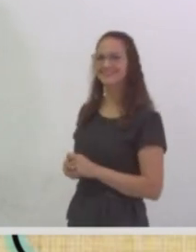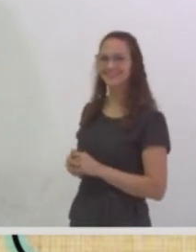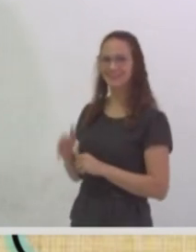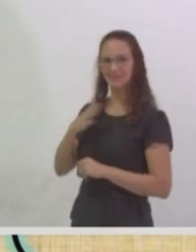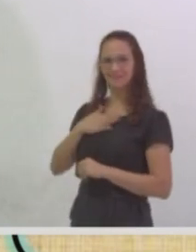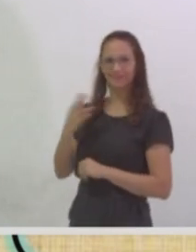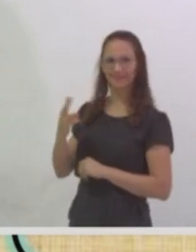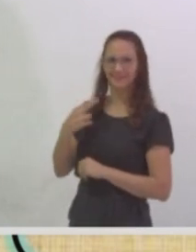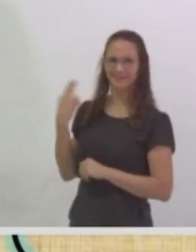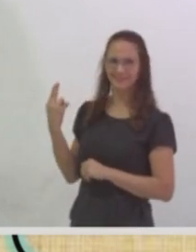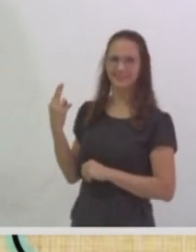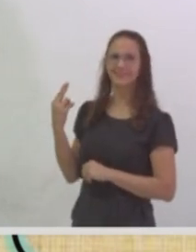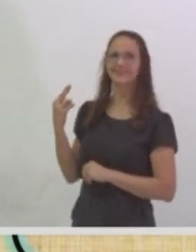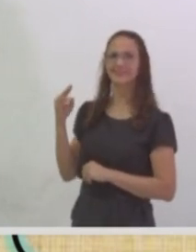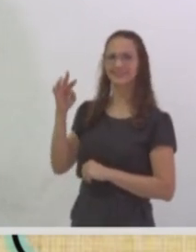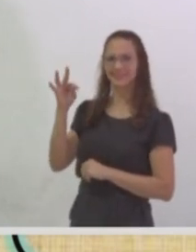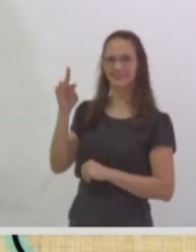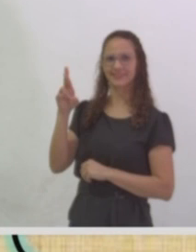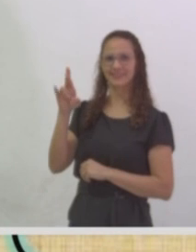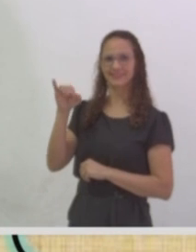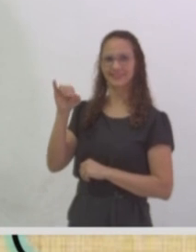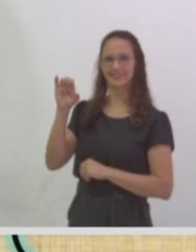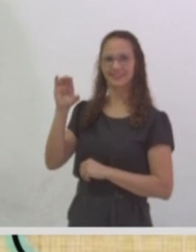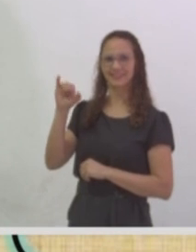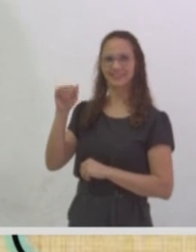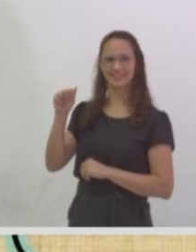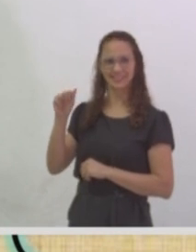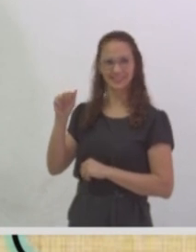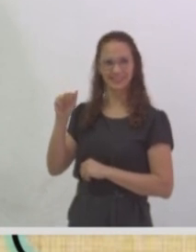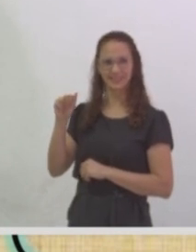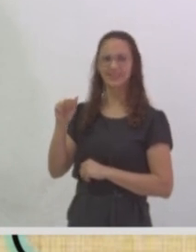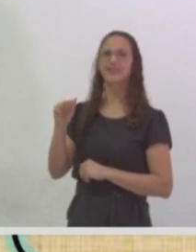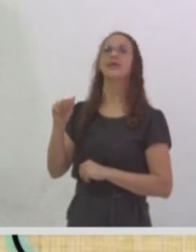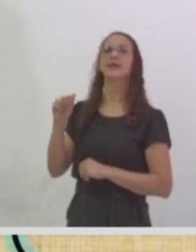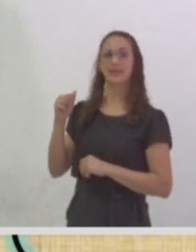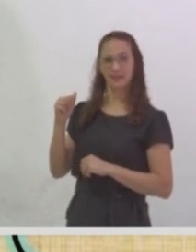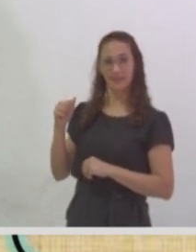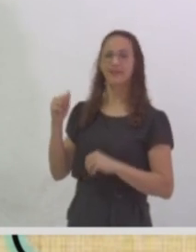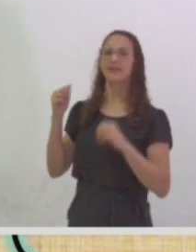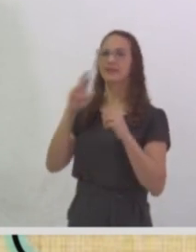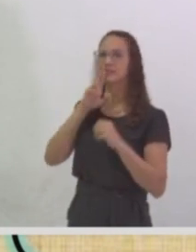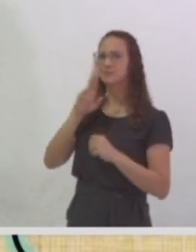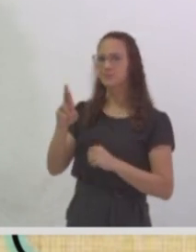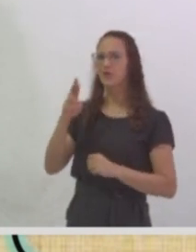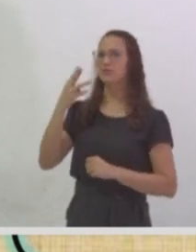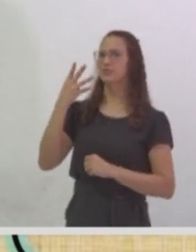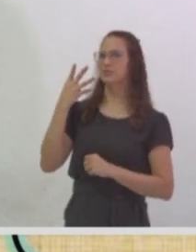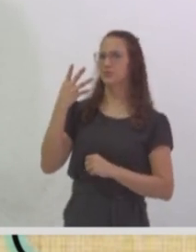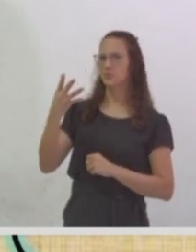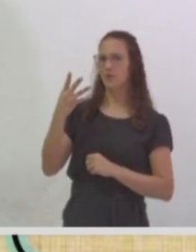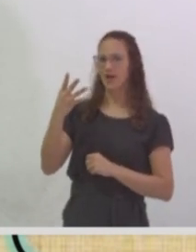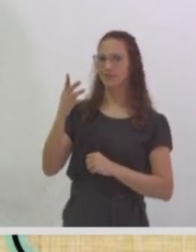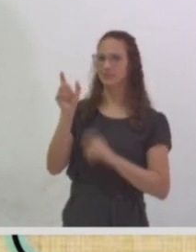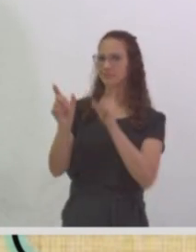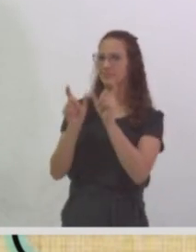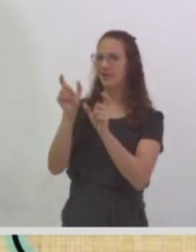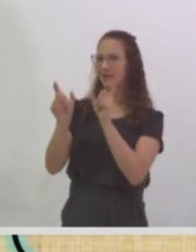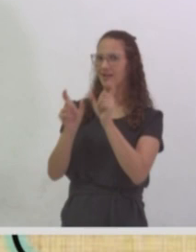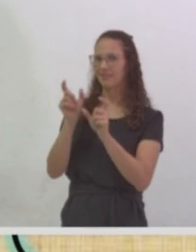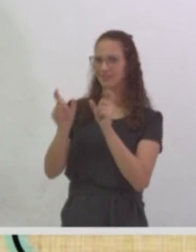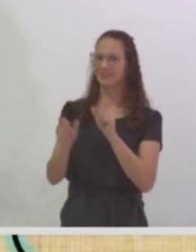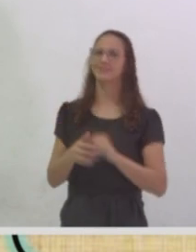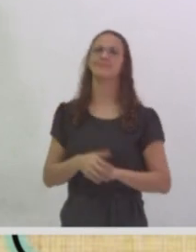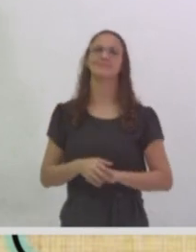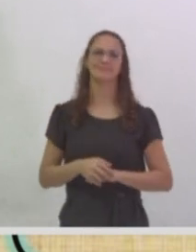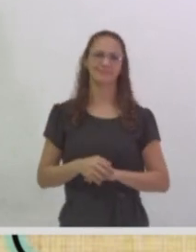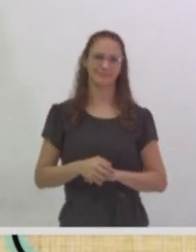nome é Clícia Calone, juntou 4 palavras. Opa, vamos verificar se realmente foram 4